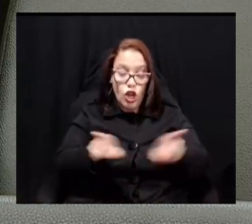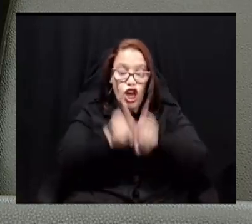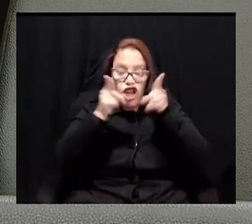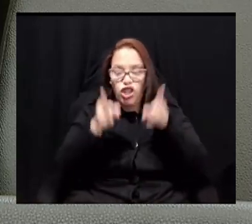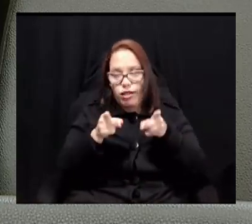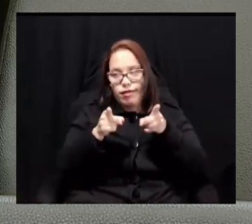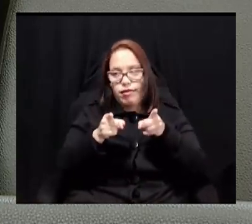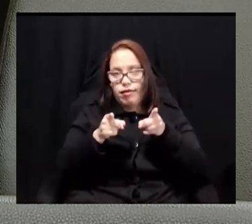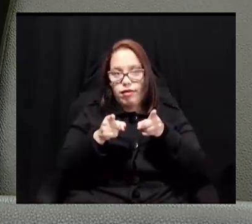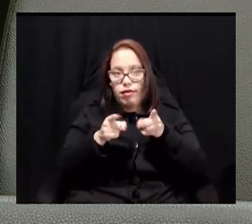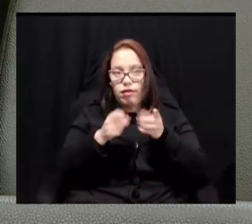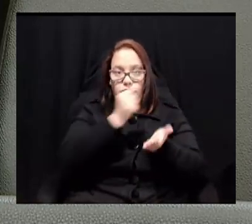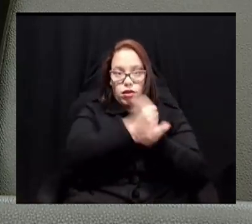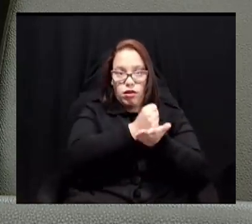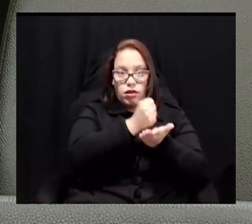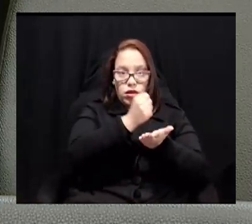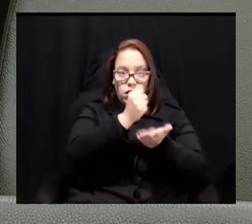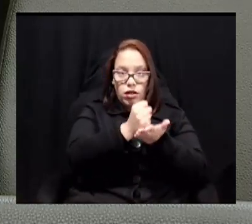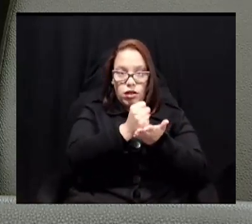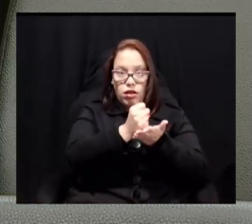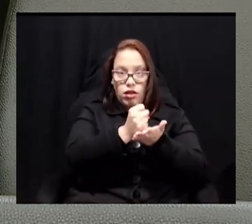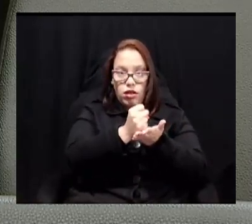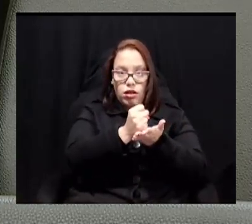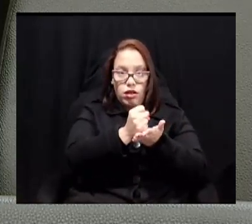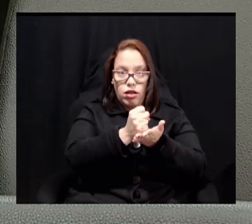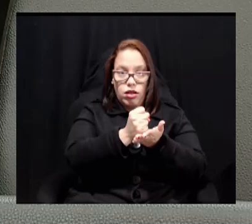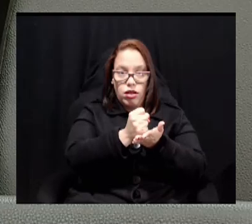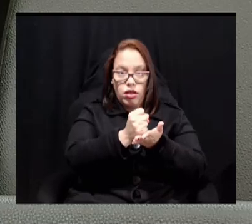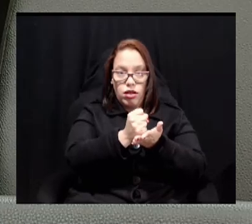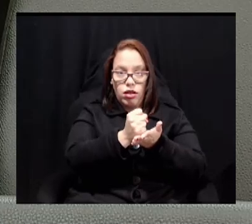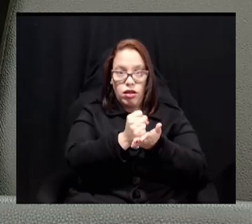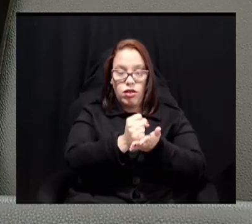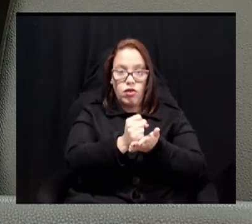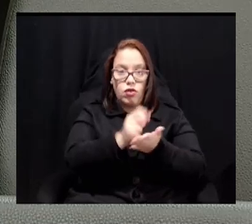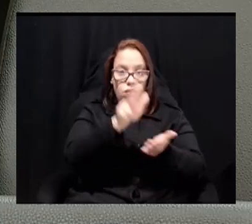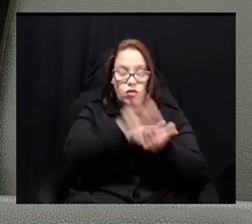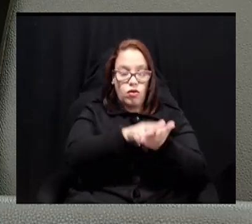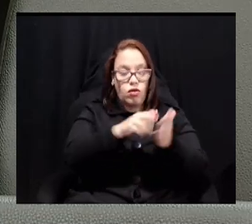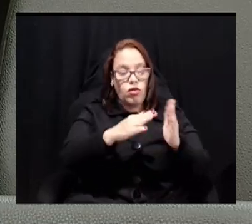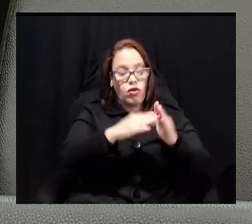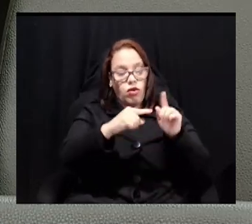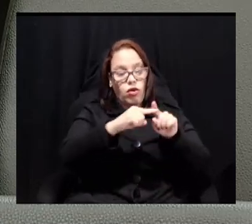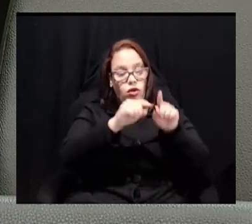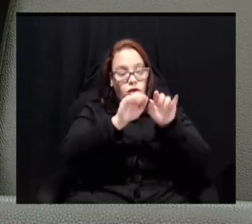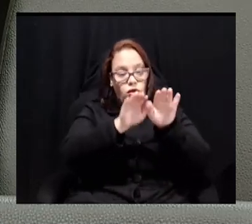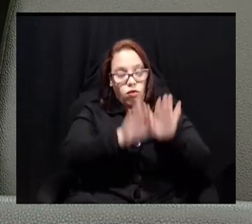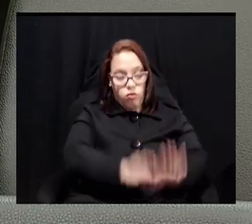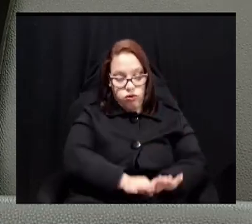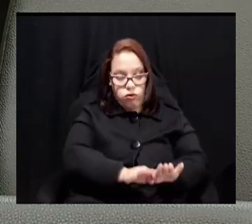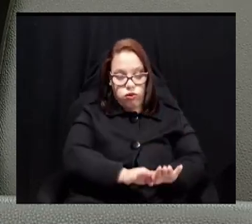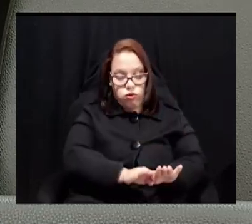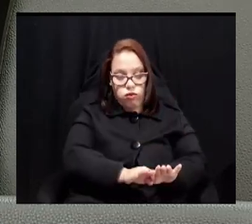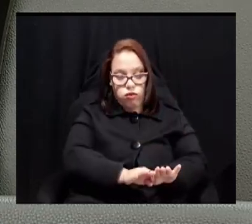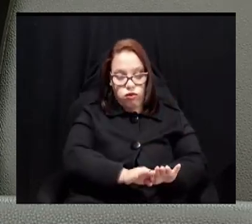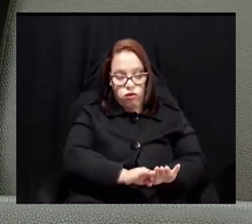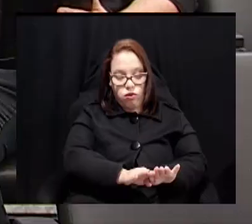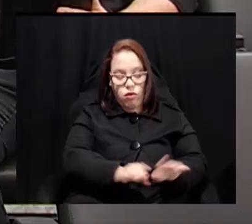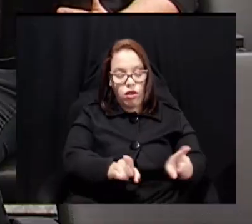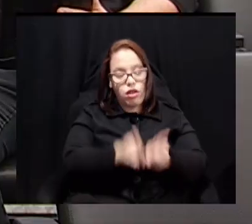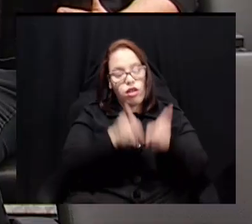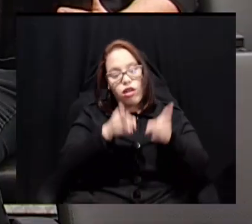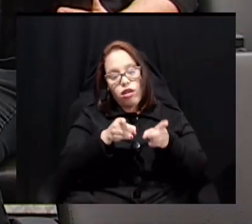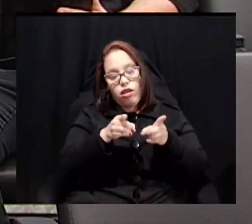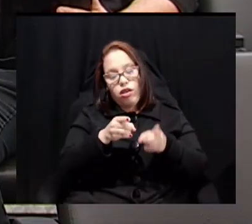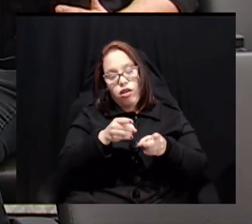vai registrar, você pode colocar e você pode sepultar o seu filho. Ter dignidade. Acho que isso também faz parte também do luto para a mãe, né? E